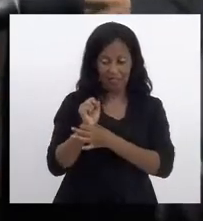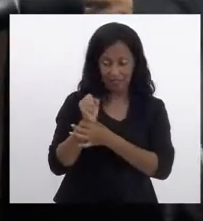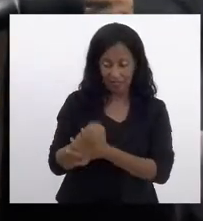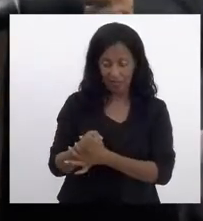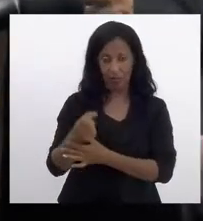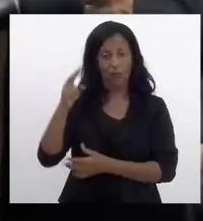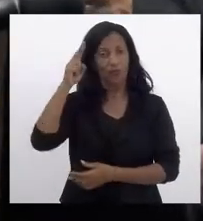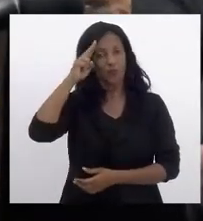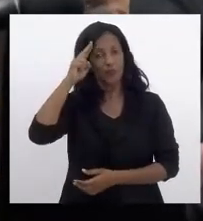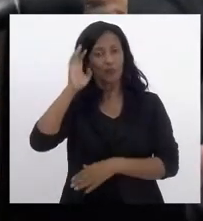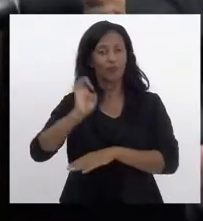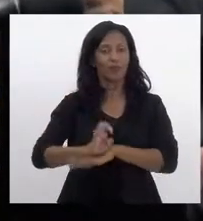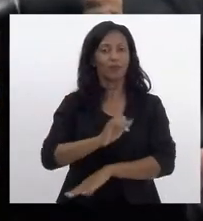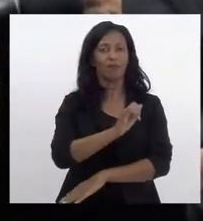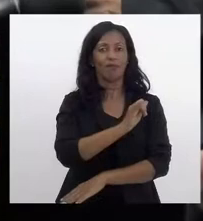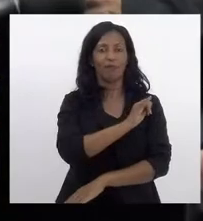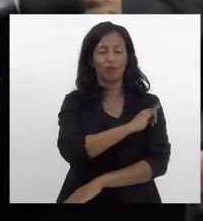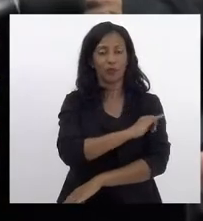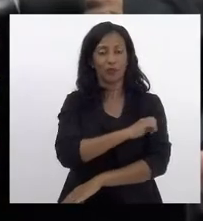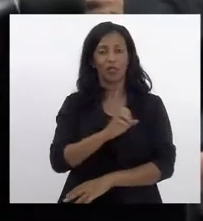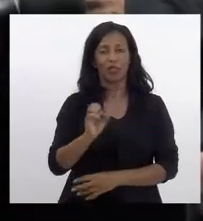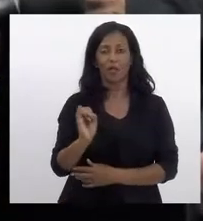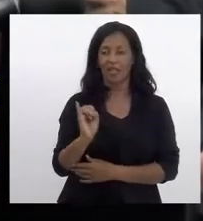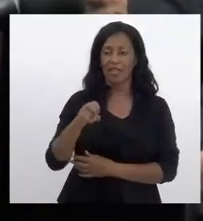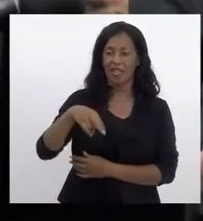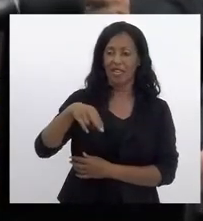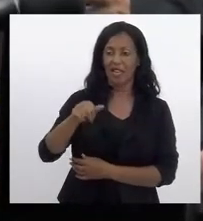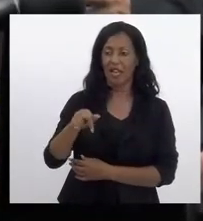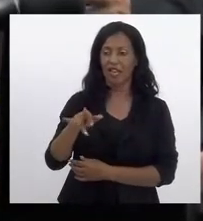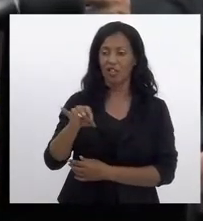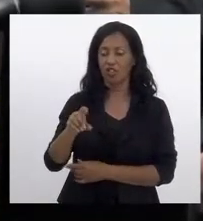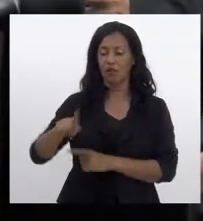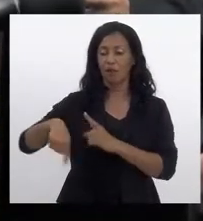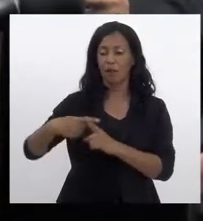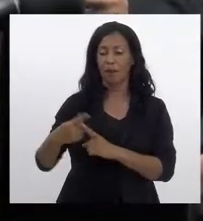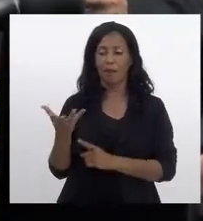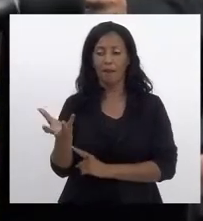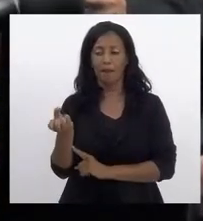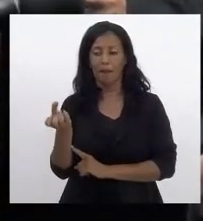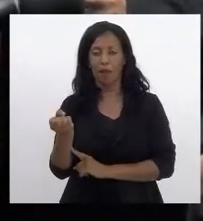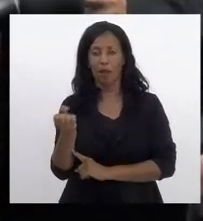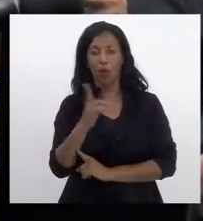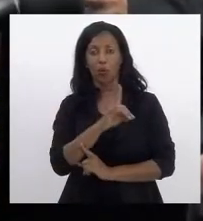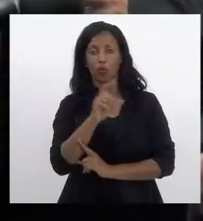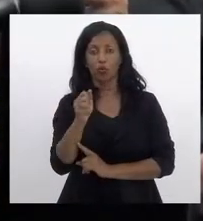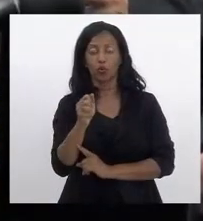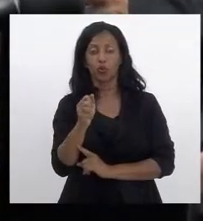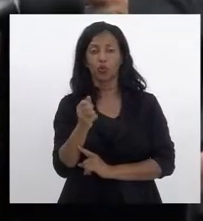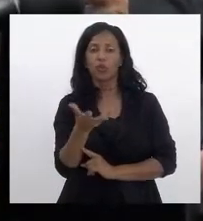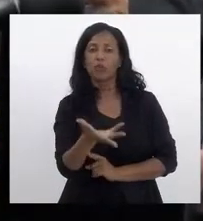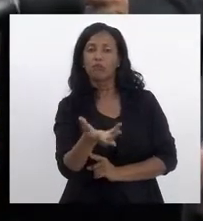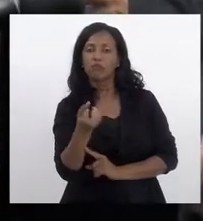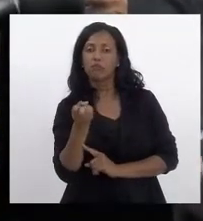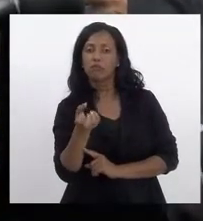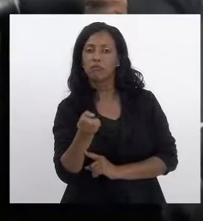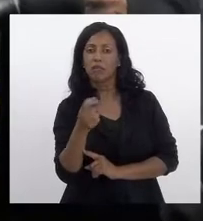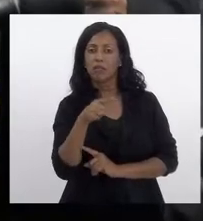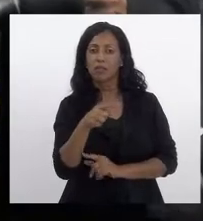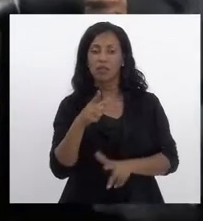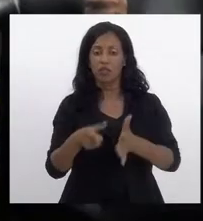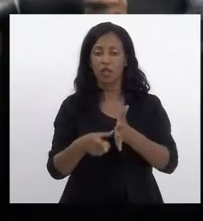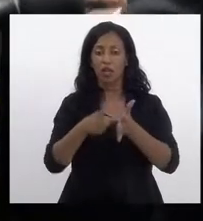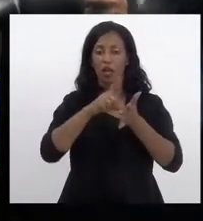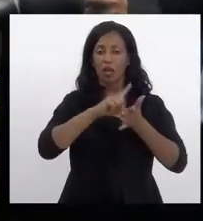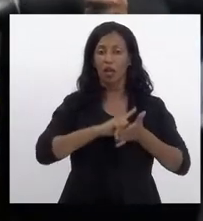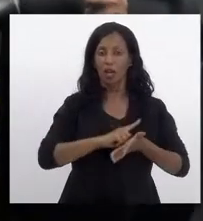ao militar do Estado inativo e aos pensionistas, cuja data de efeito do benefício seja anterior